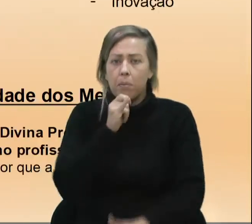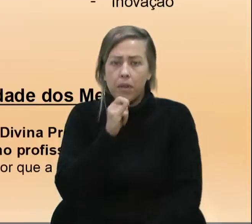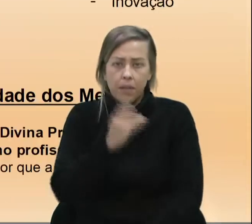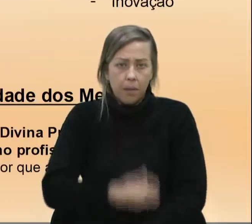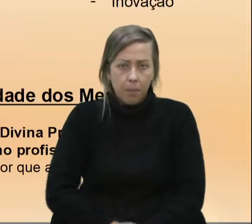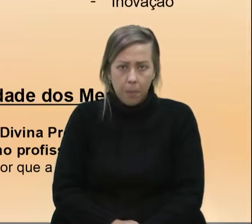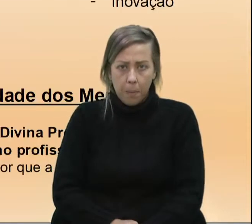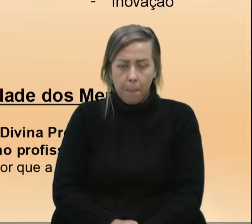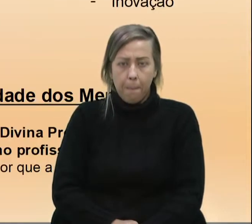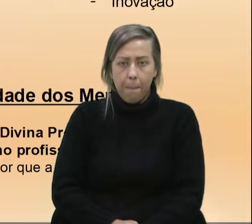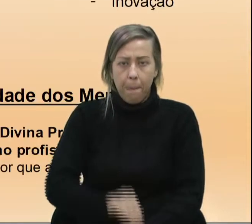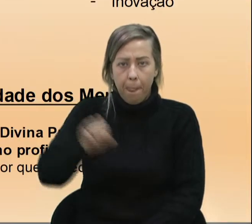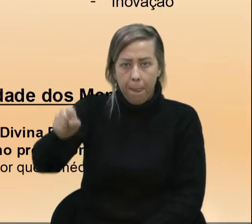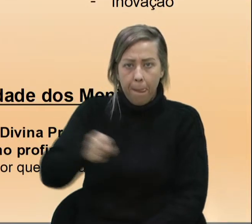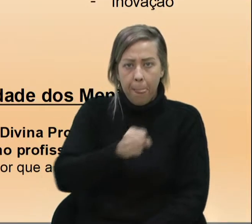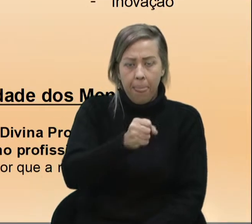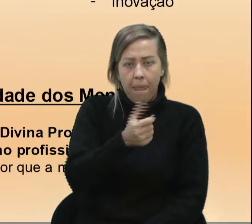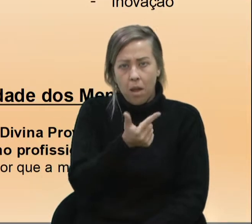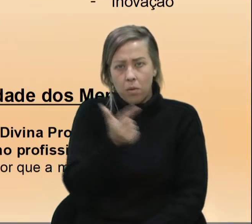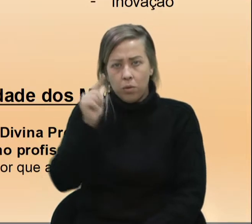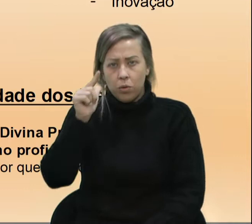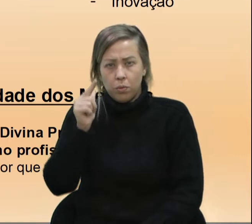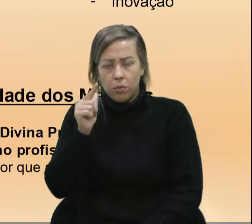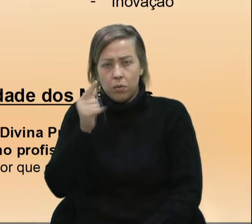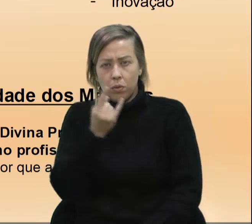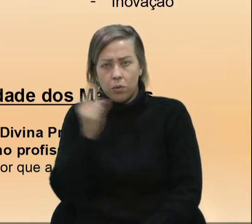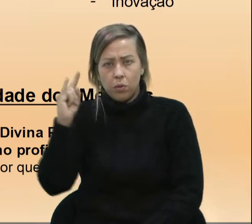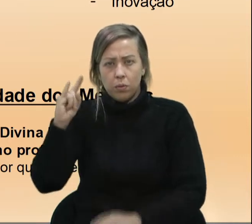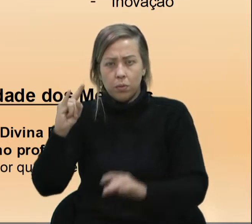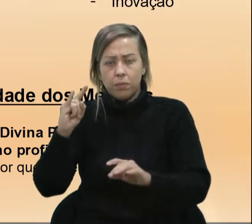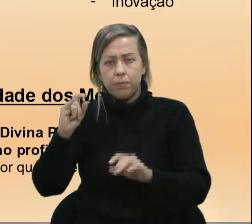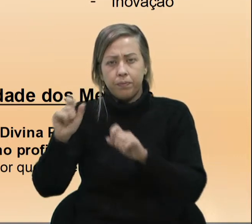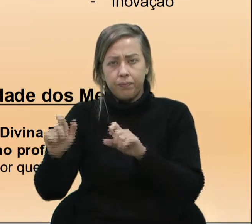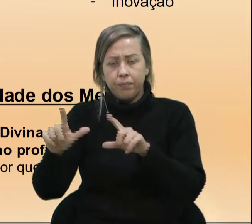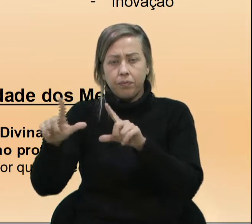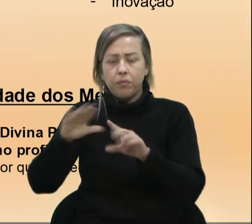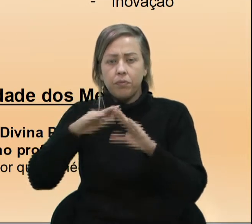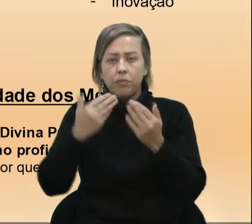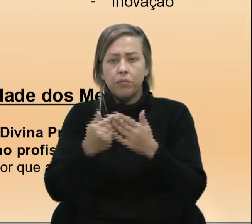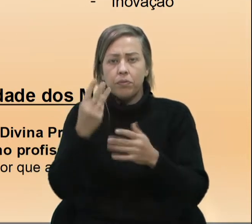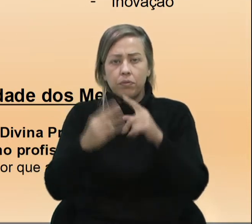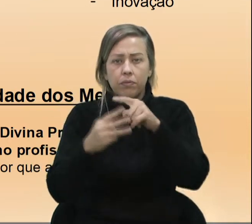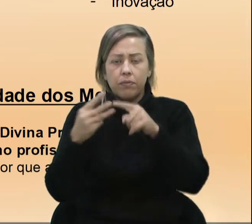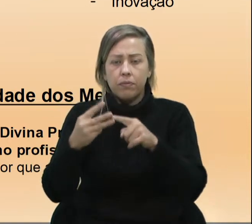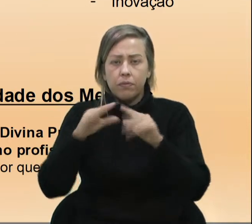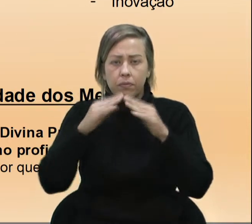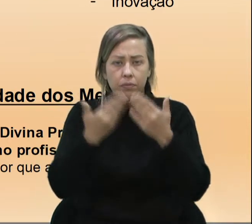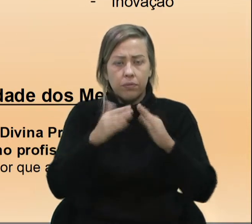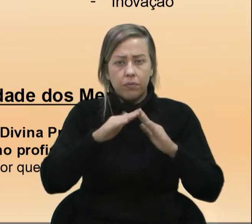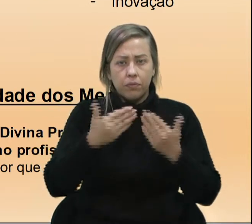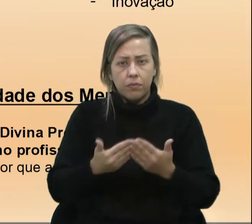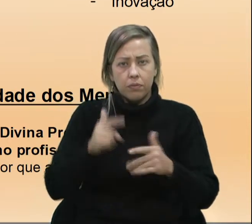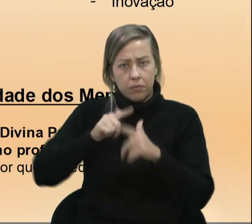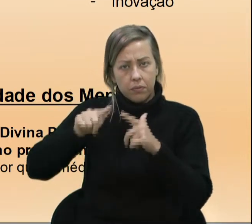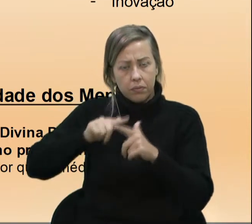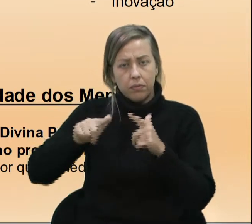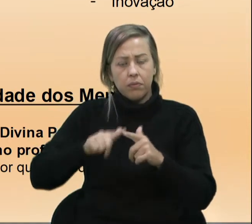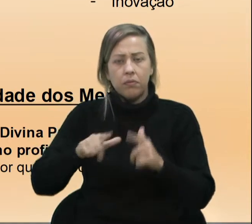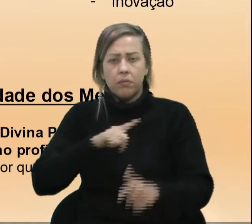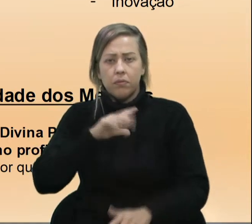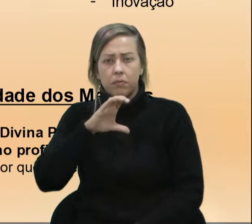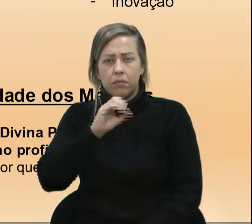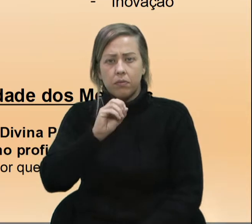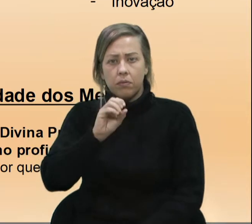né? Ele pode passar para o último slide, Túlio. Ele pegou escolas com problemas, 3 escolas com problemas. A gente tem a escola Coronel